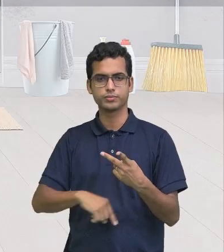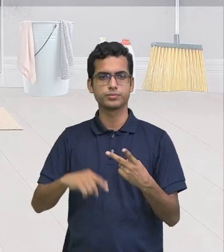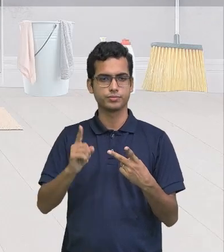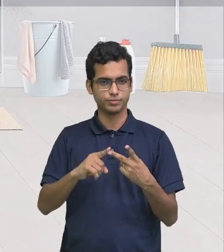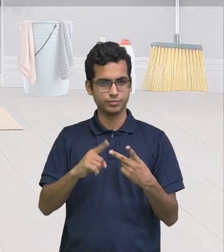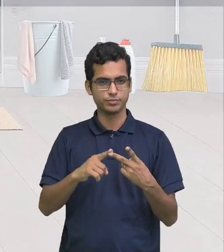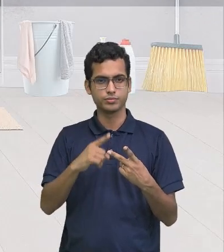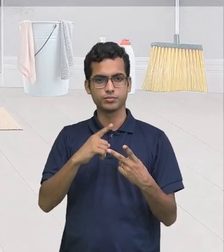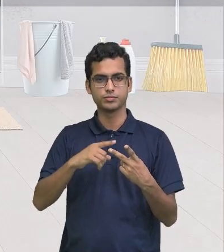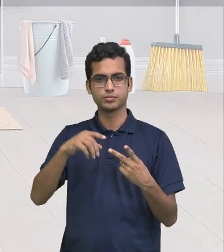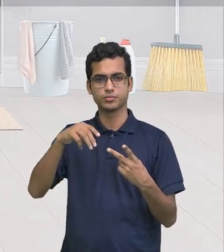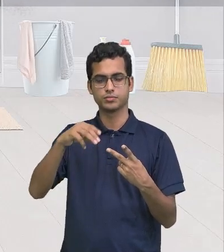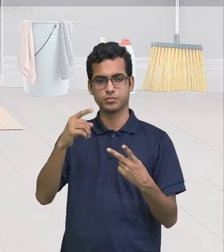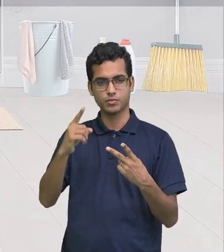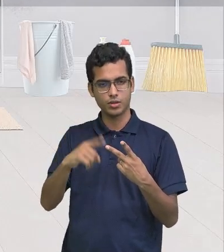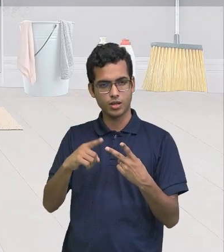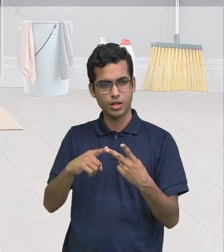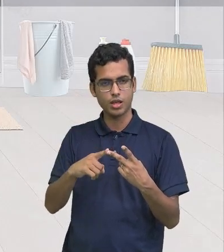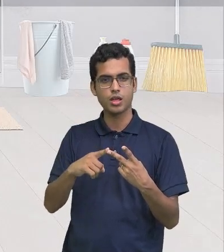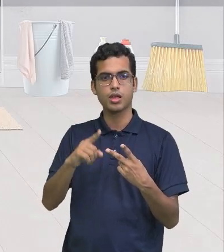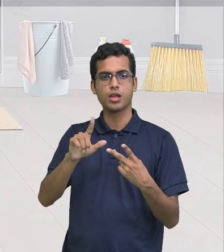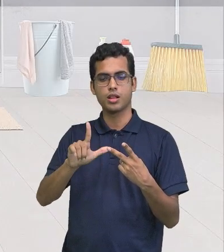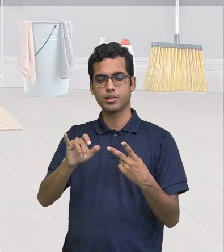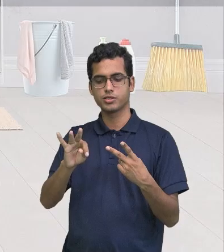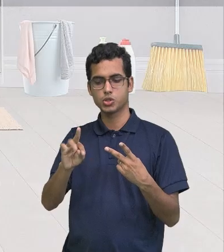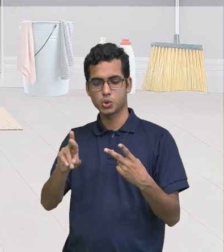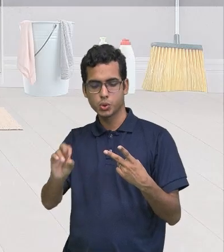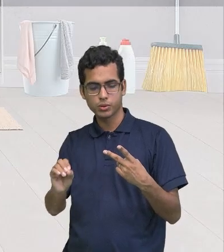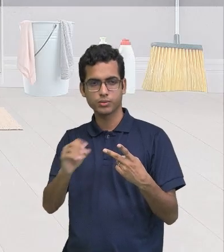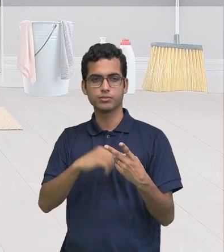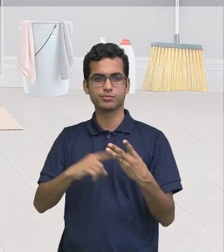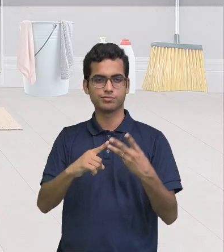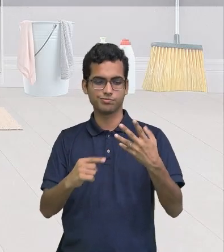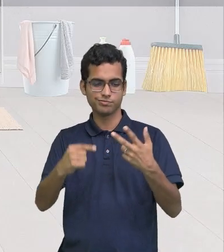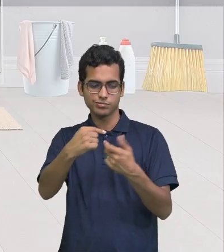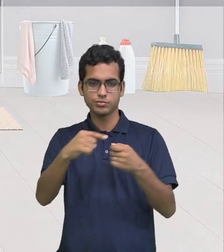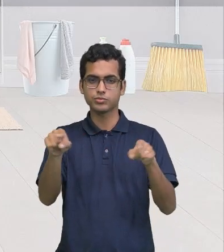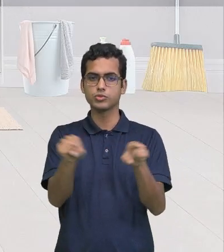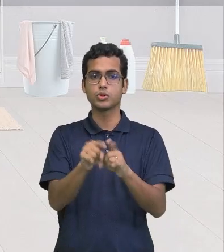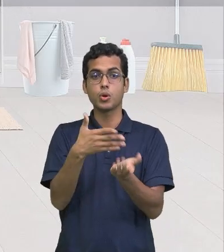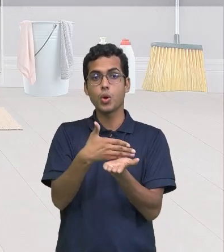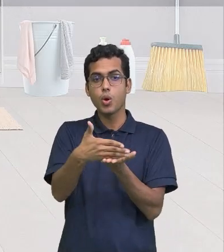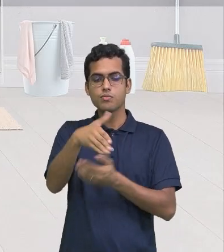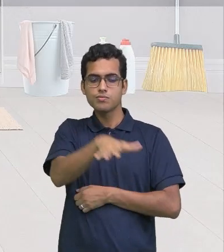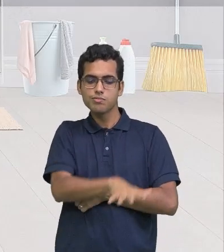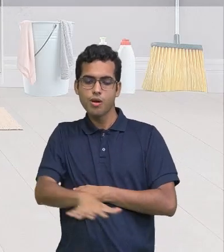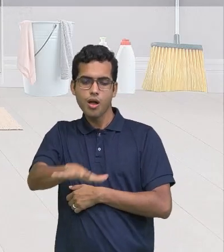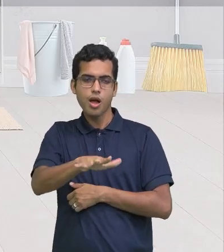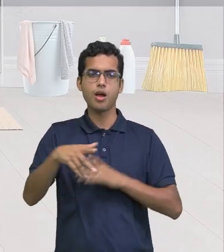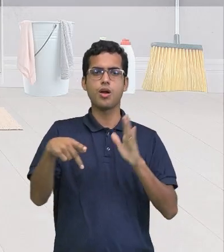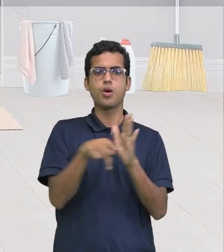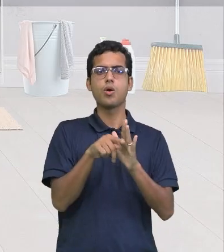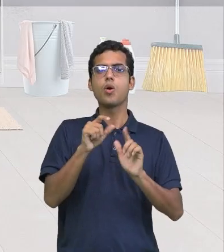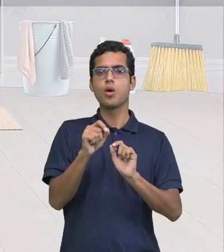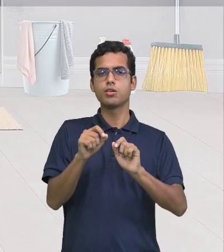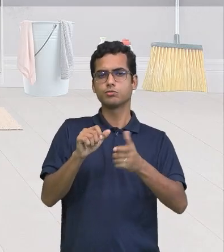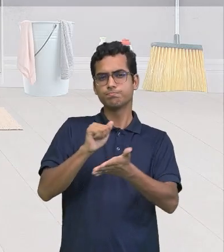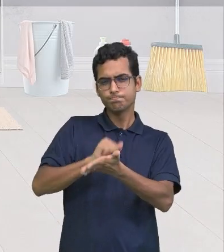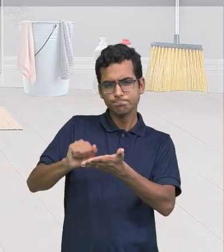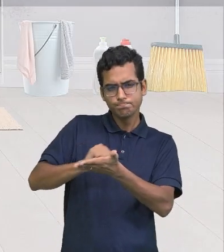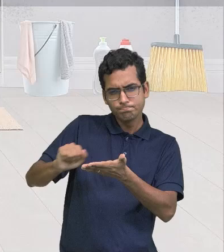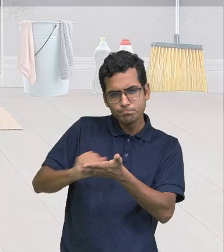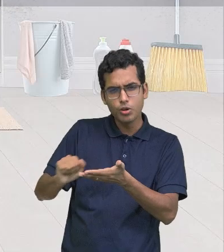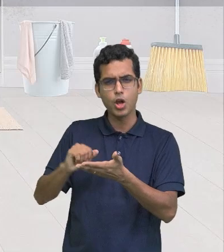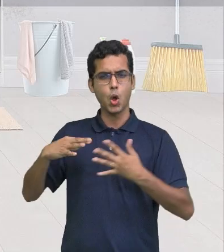volume, sobre capacidade, nada melhor do que começar numa área de serviço, aqui na lavanderia, porque o que é que nós visualizamos? Nós visualizamos